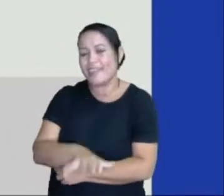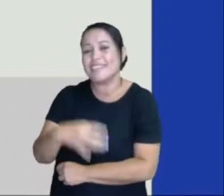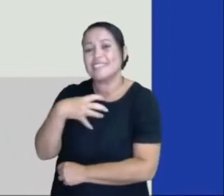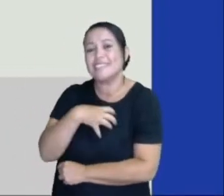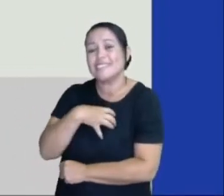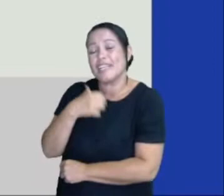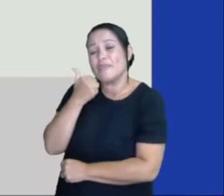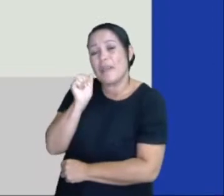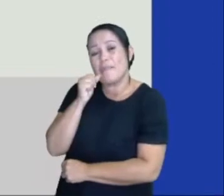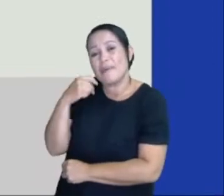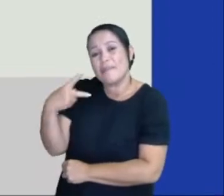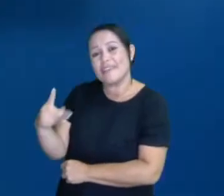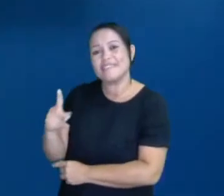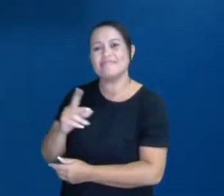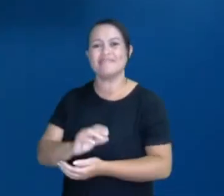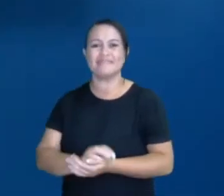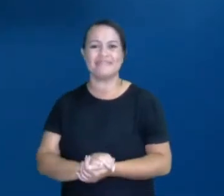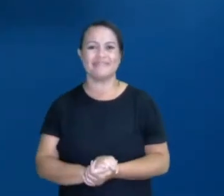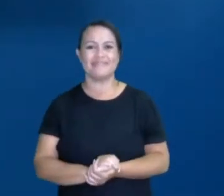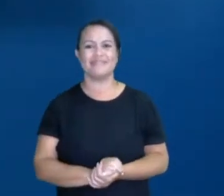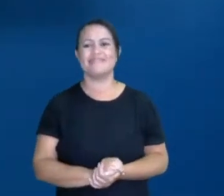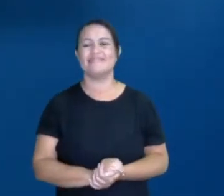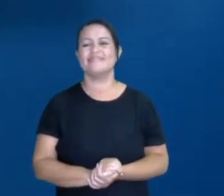pela sua mamãe.